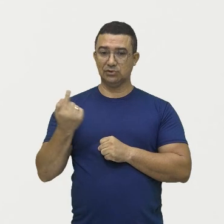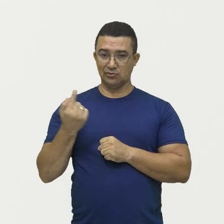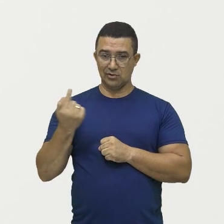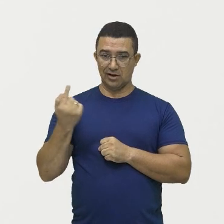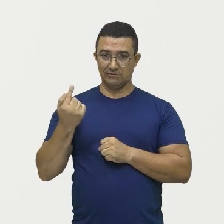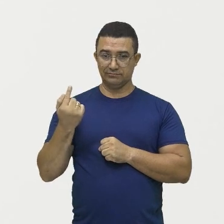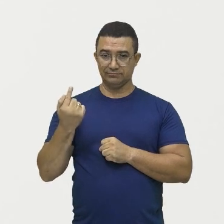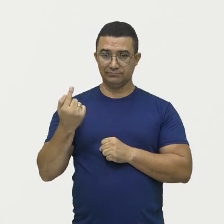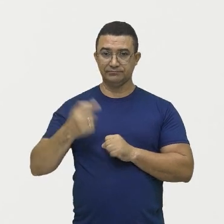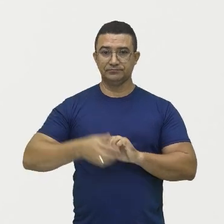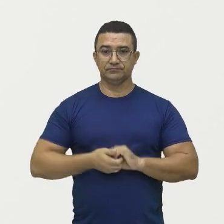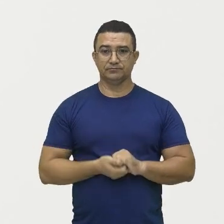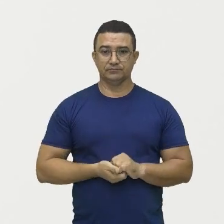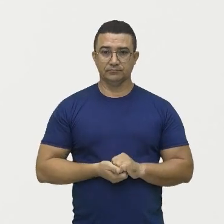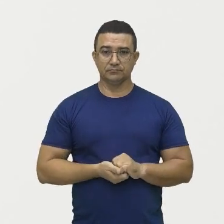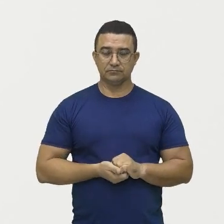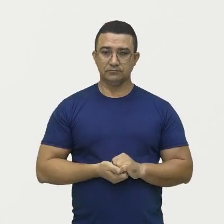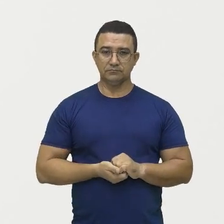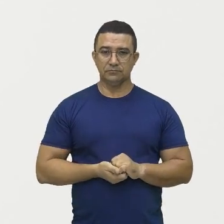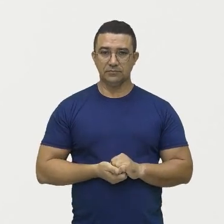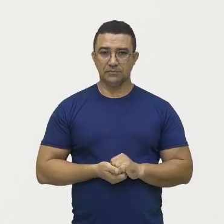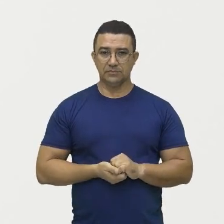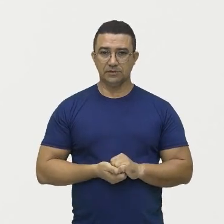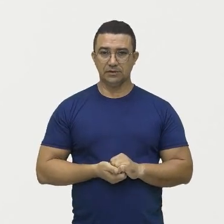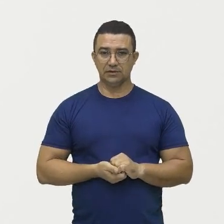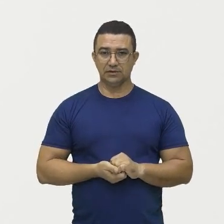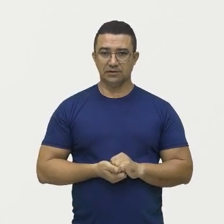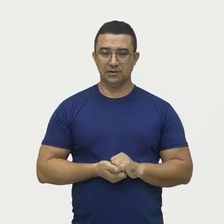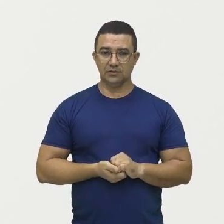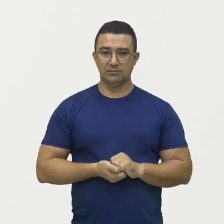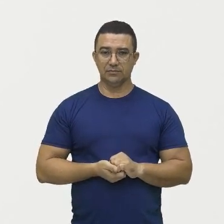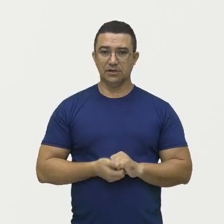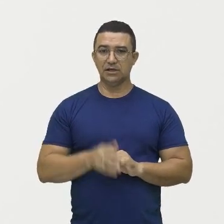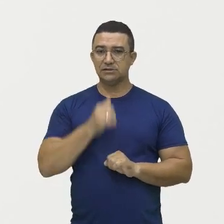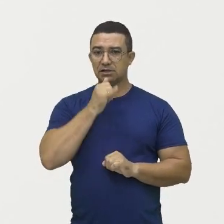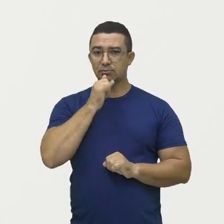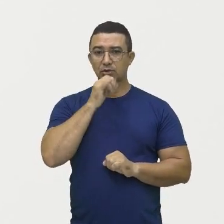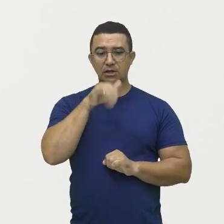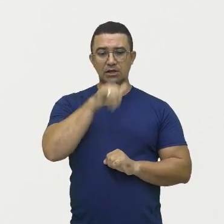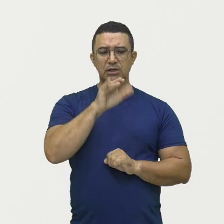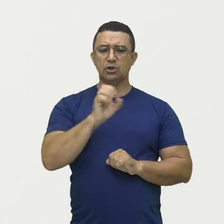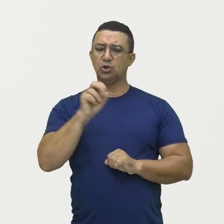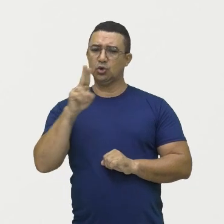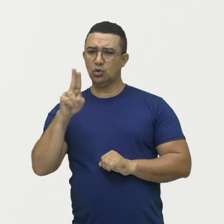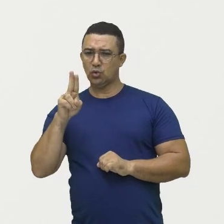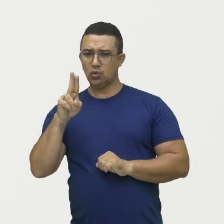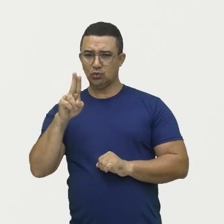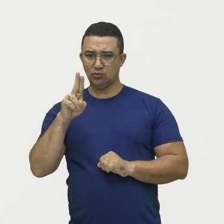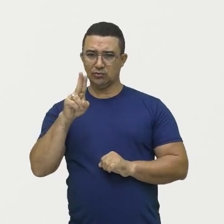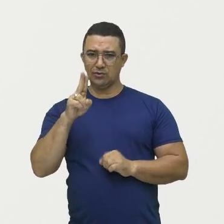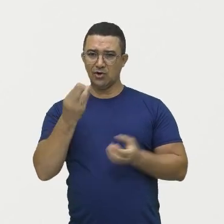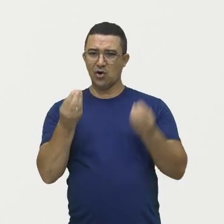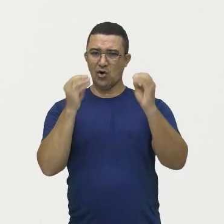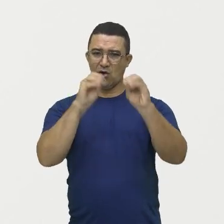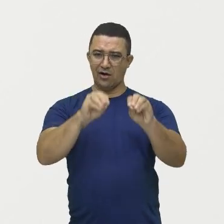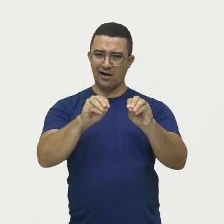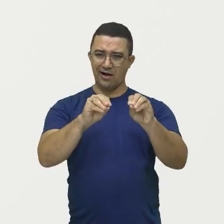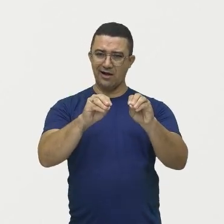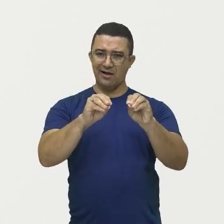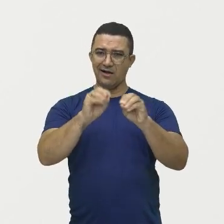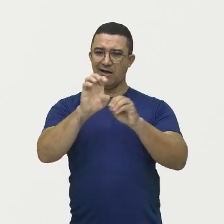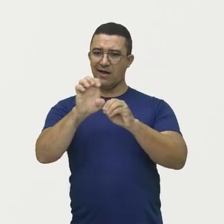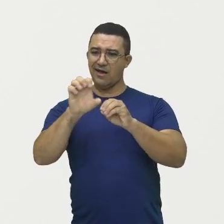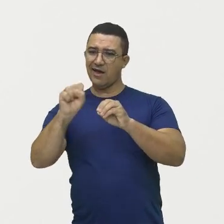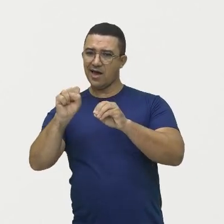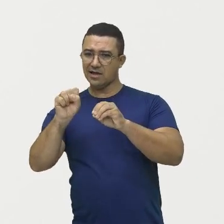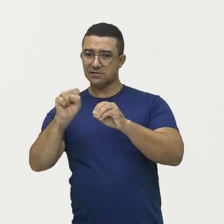you, que é você ou vocês, então jamais eu devo conjugar o verbo acrescido de es quando o sujeito não